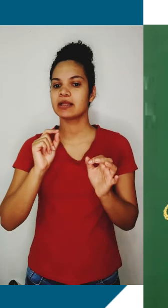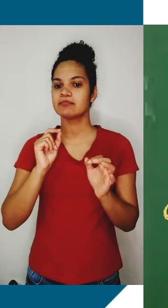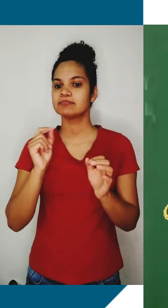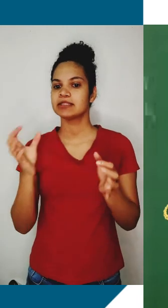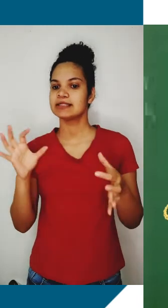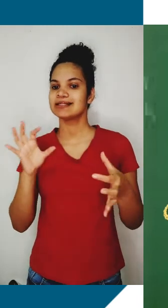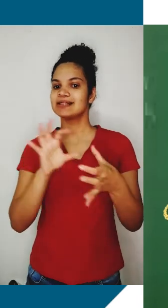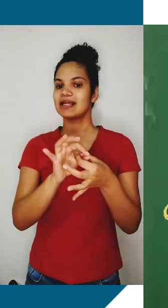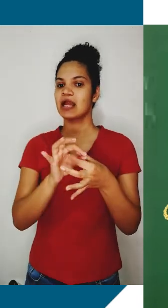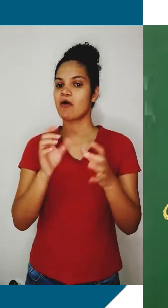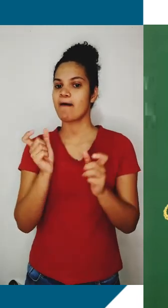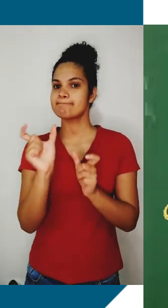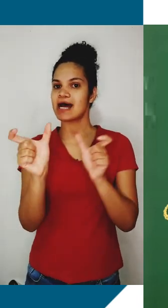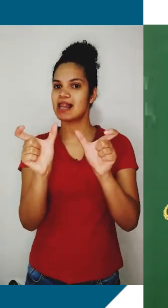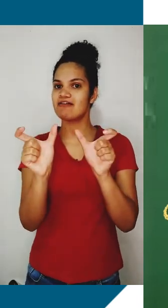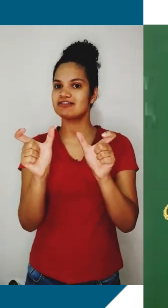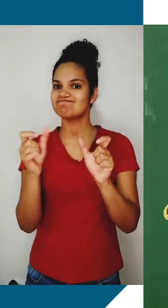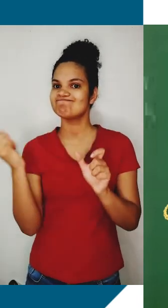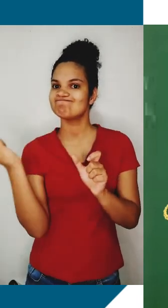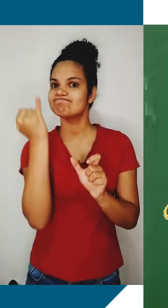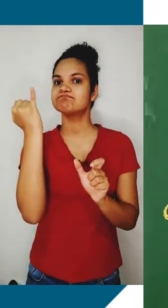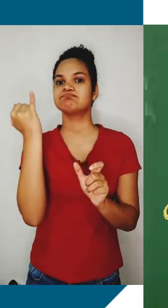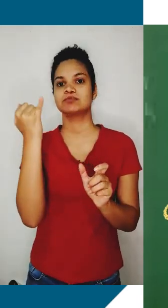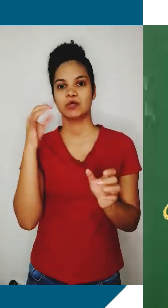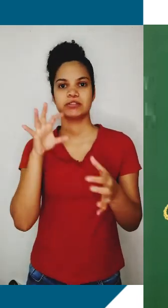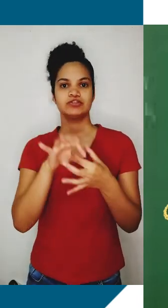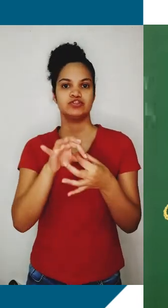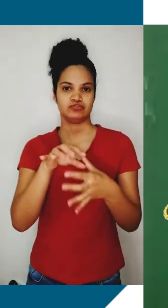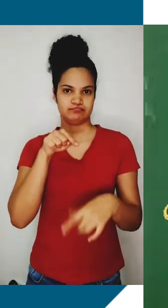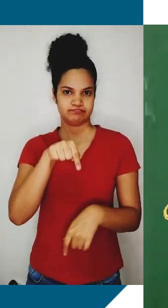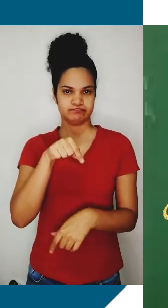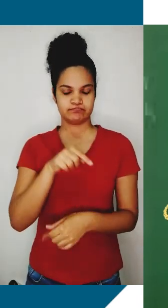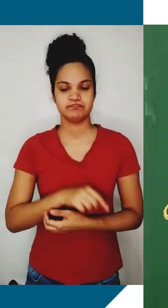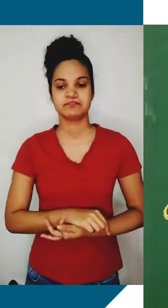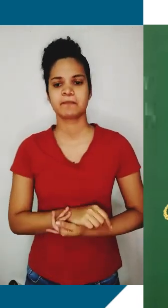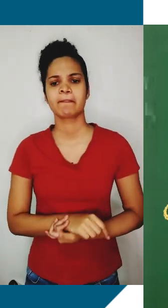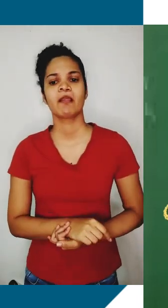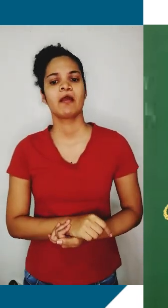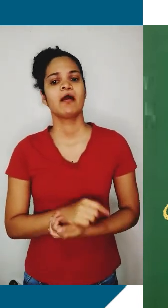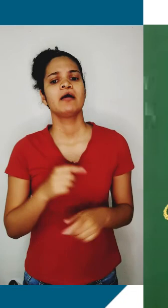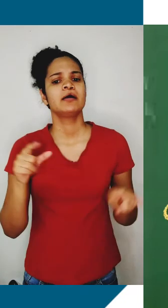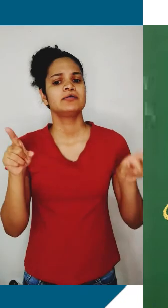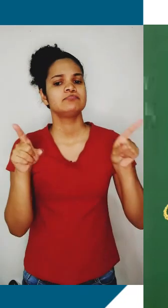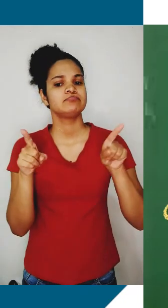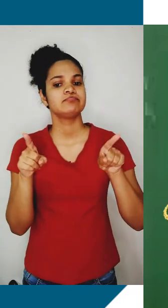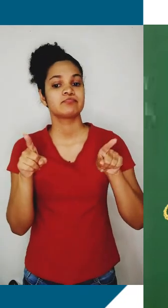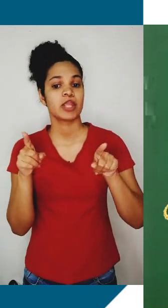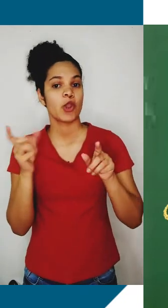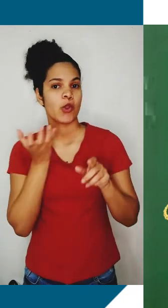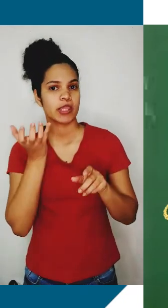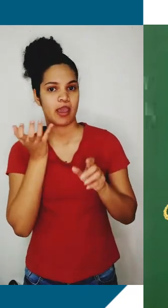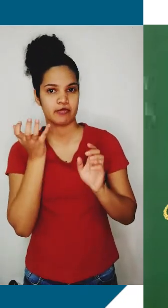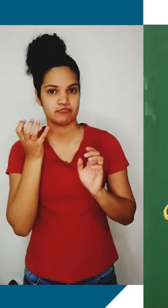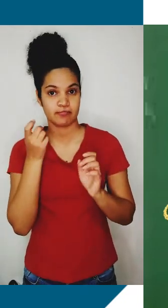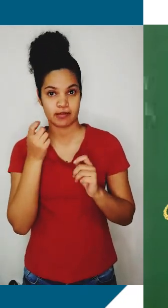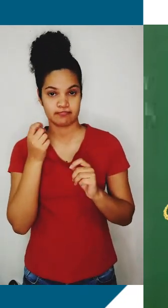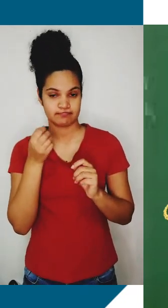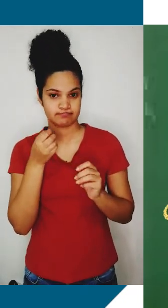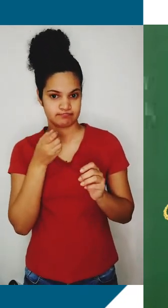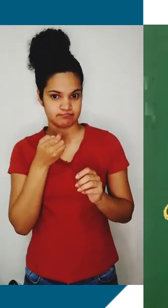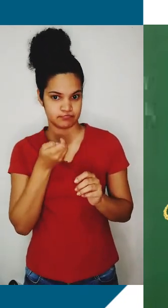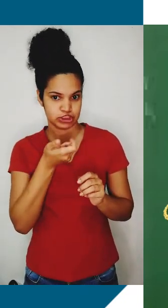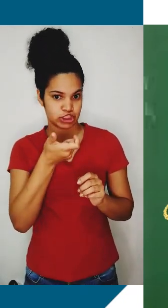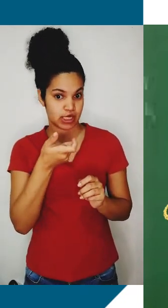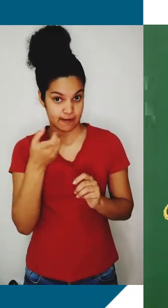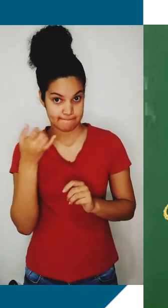tema. Antes da gente passar para os exemplos, eu quero fazer uma observação muito importante